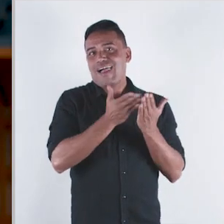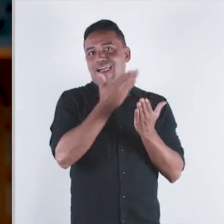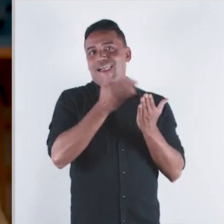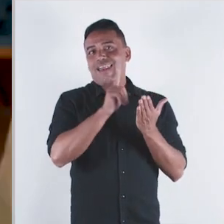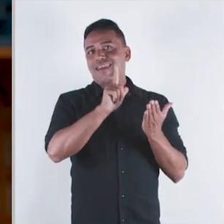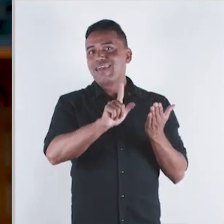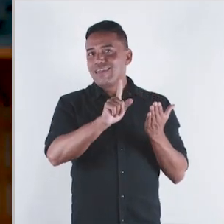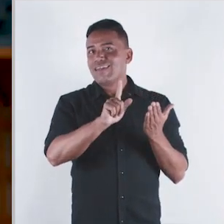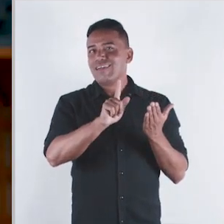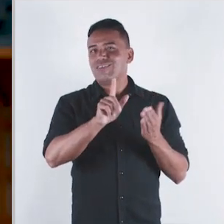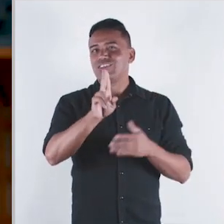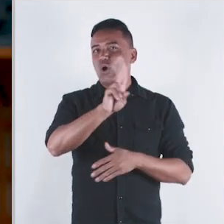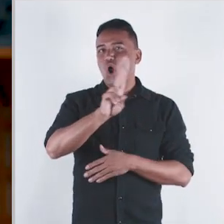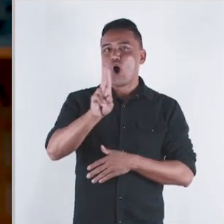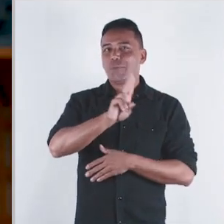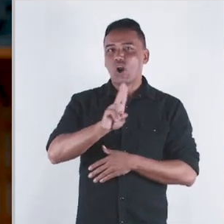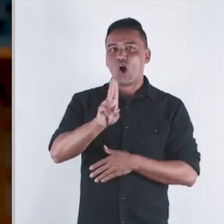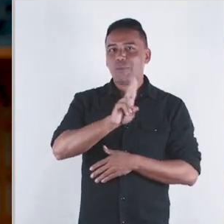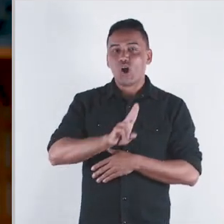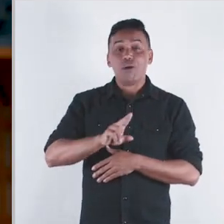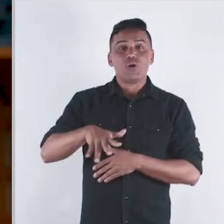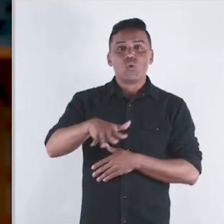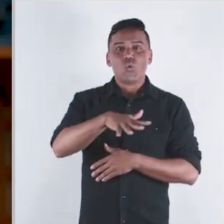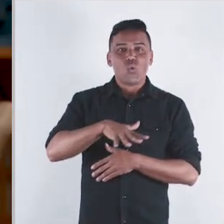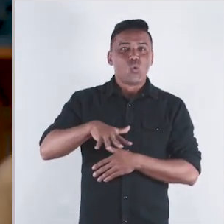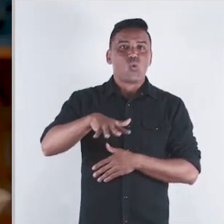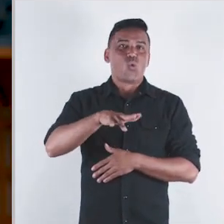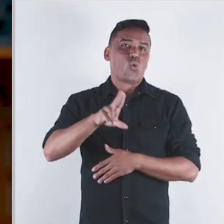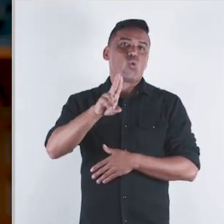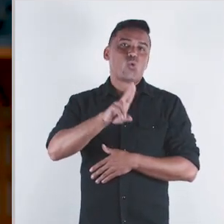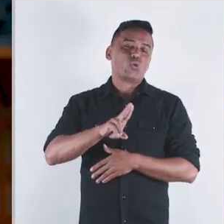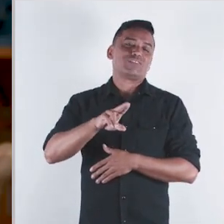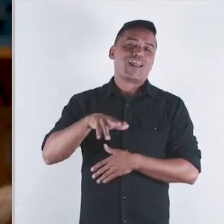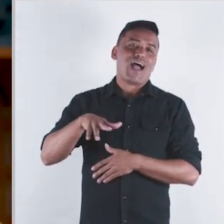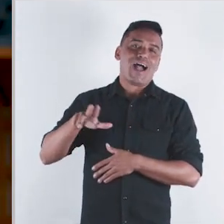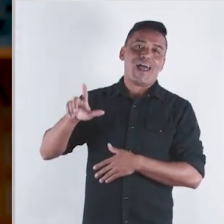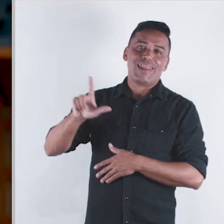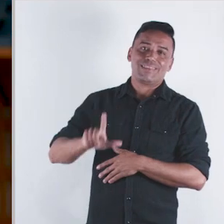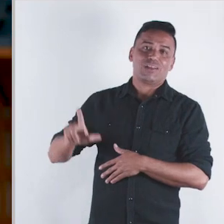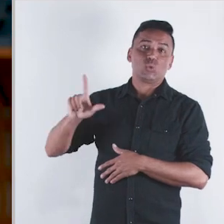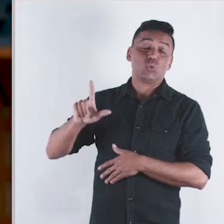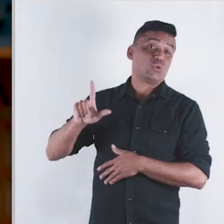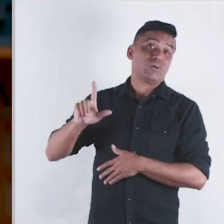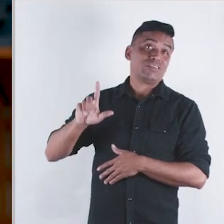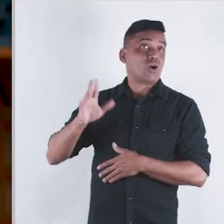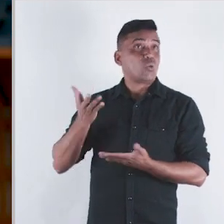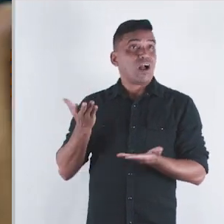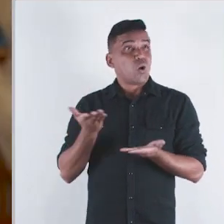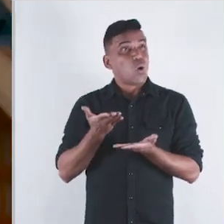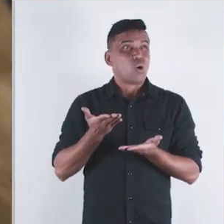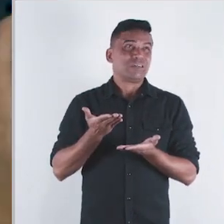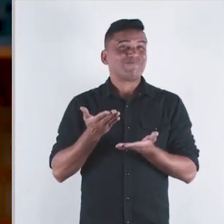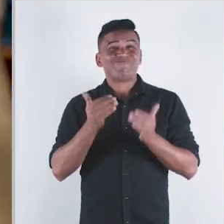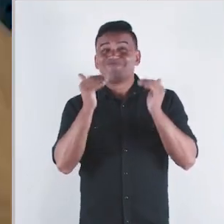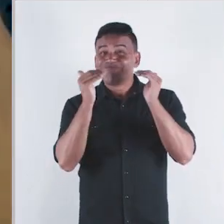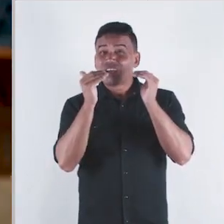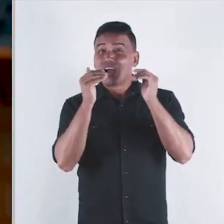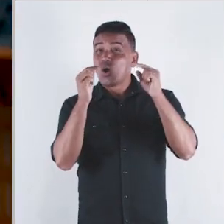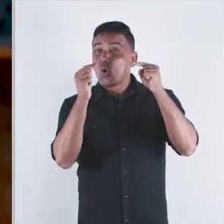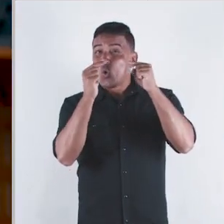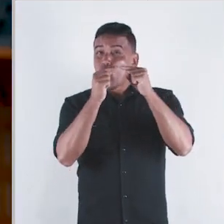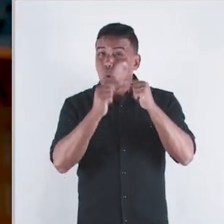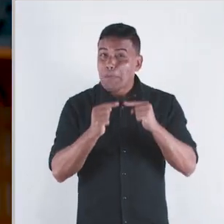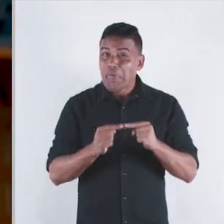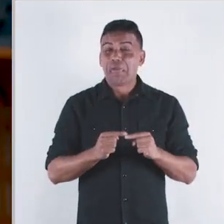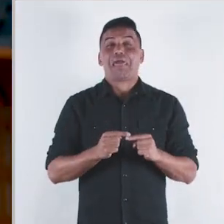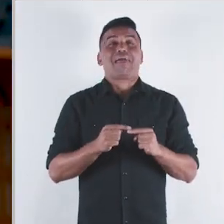gente utiliza para falar da literatura, que talvez não seja mais adequada para falar sobre essa